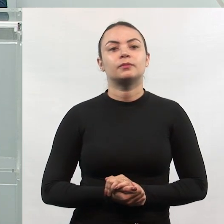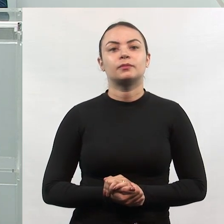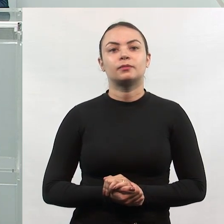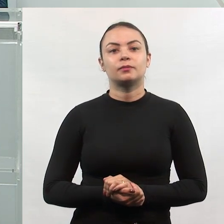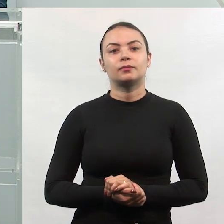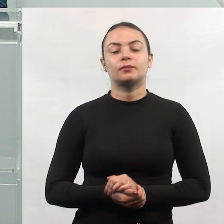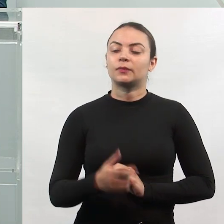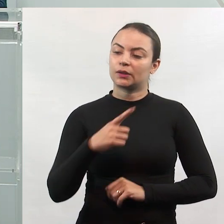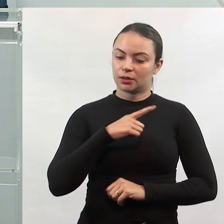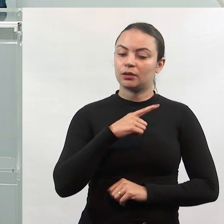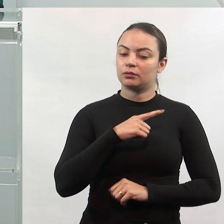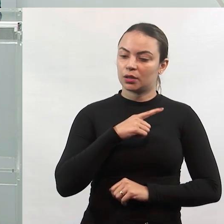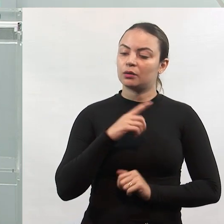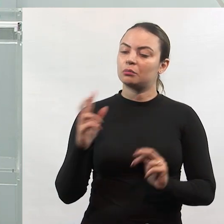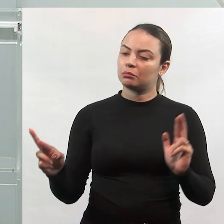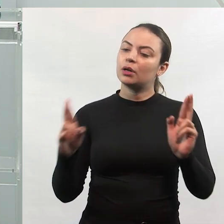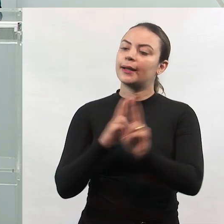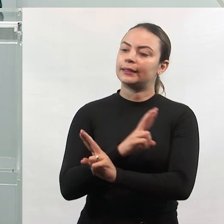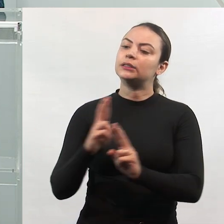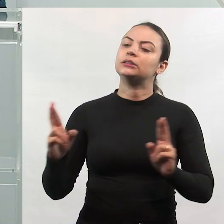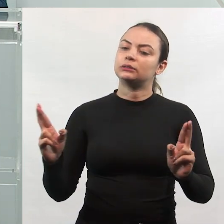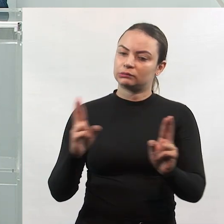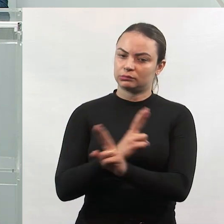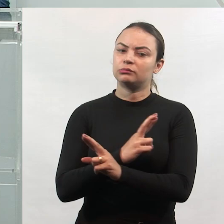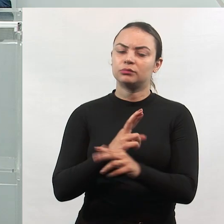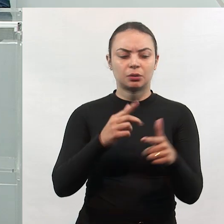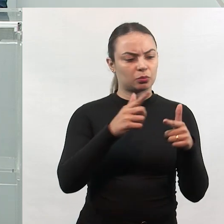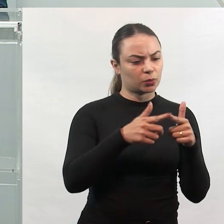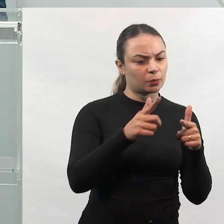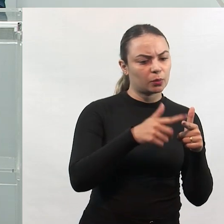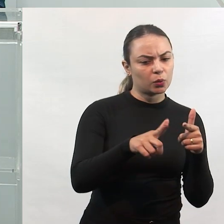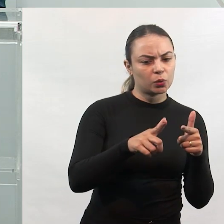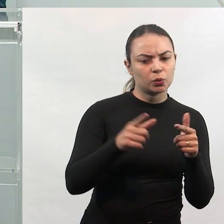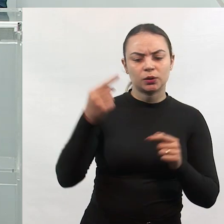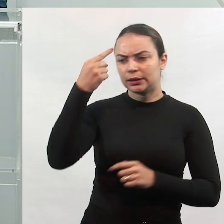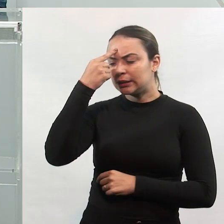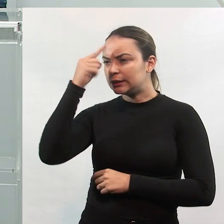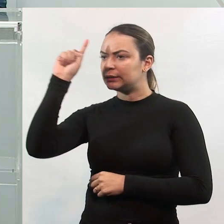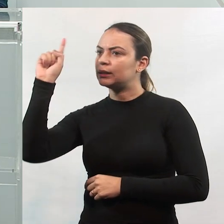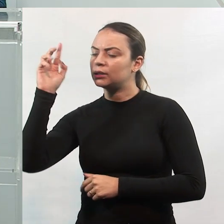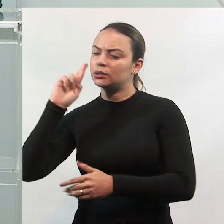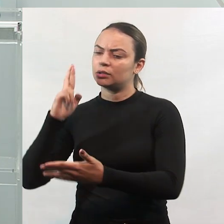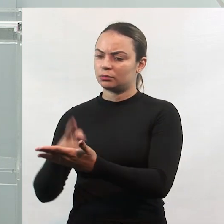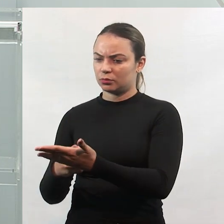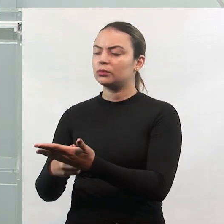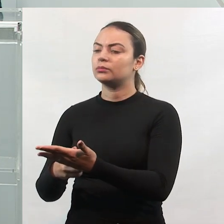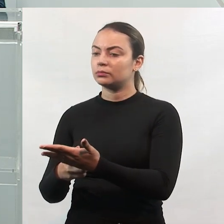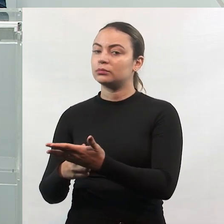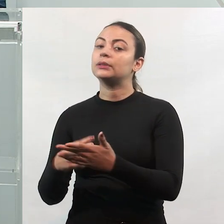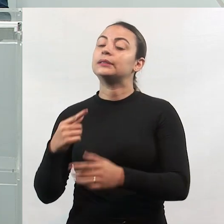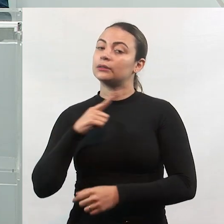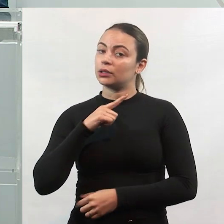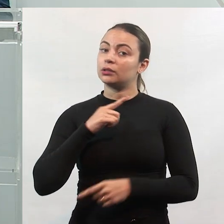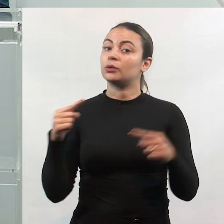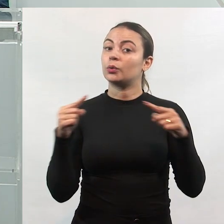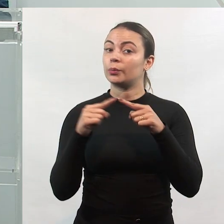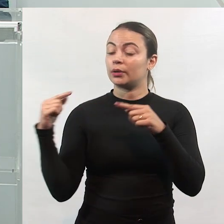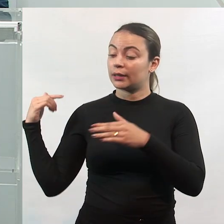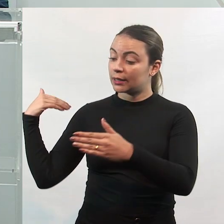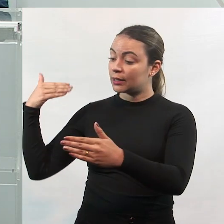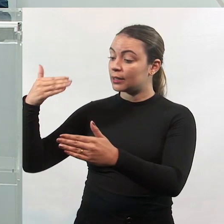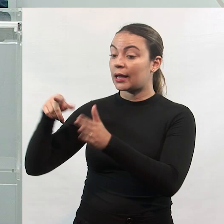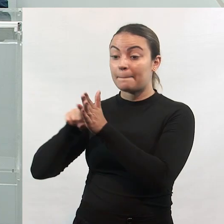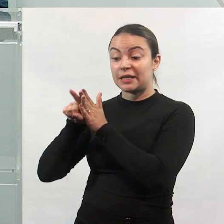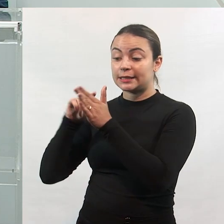Então, existe, de fato, teoricamente, uma relação entre a hipótese que está sendo proposta, que vai ser verificada a partir